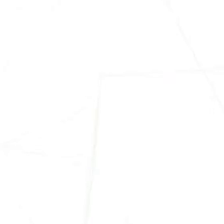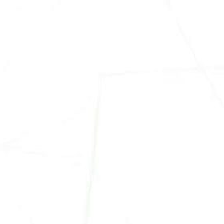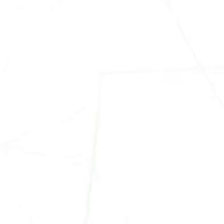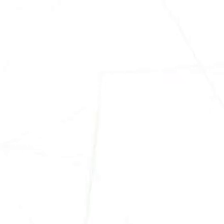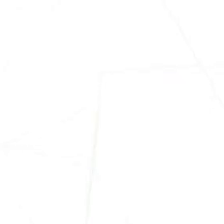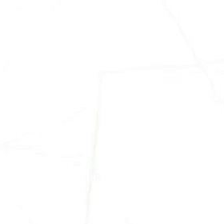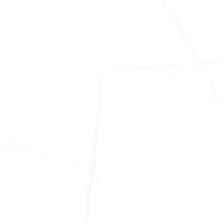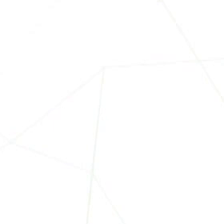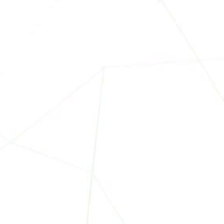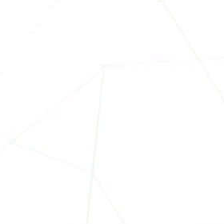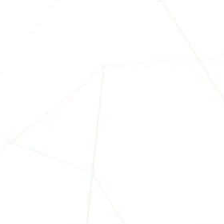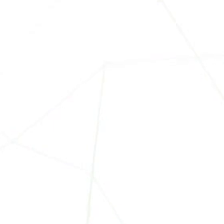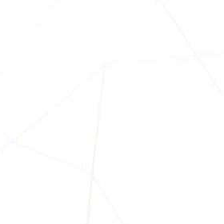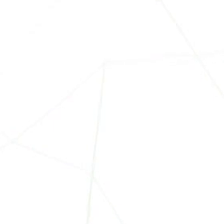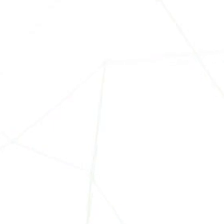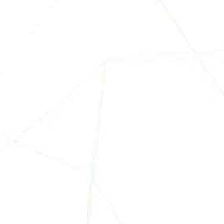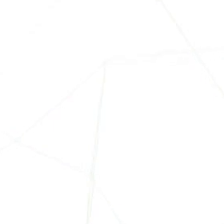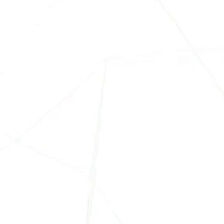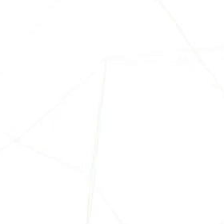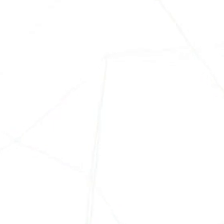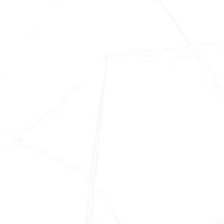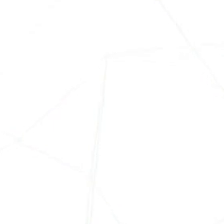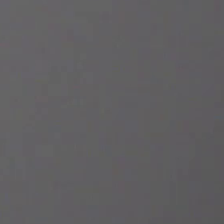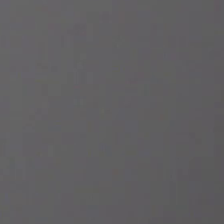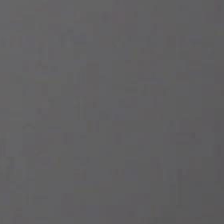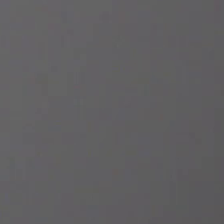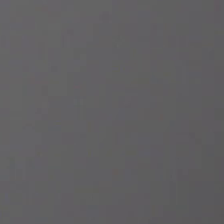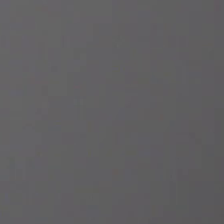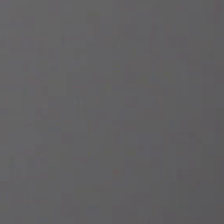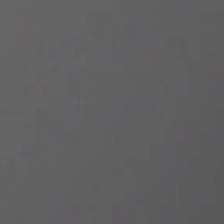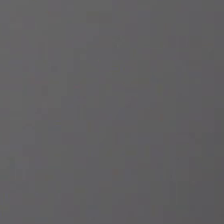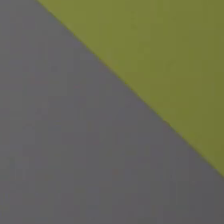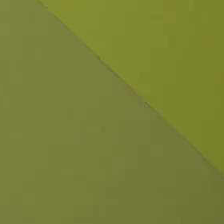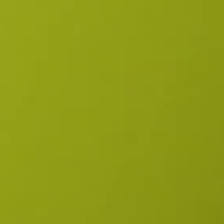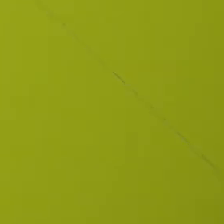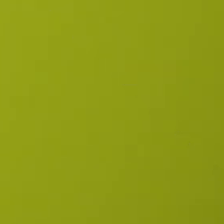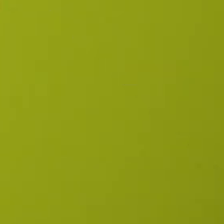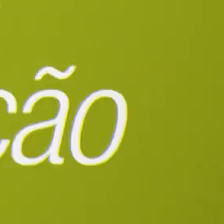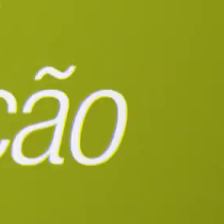Educação à distância, mudando realidades.